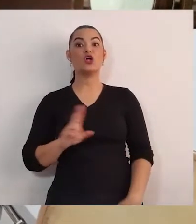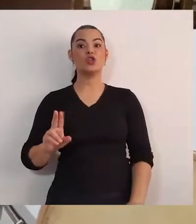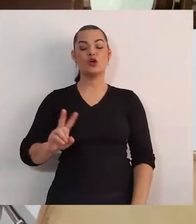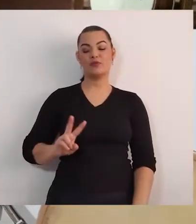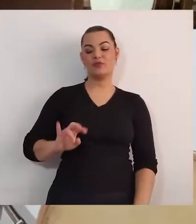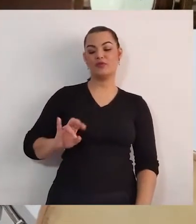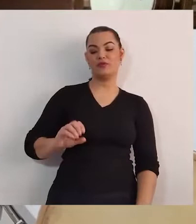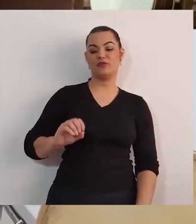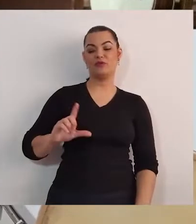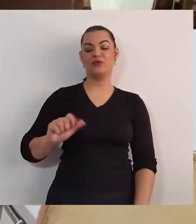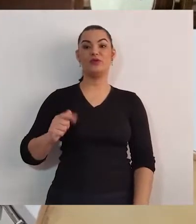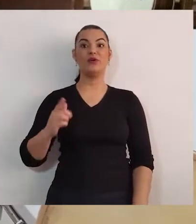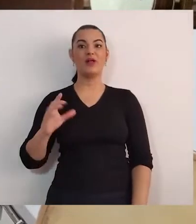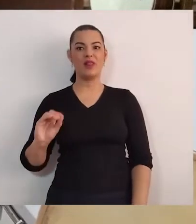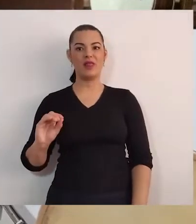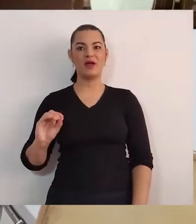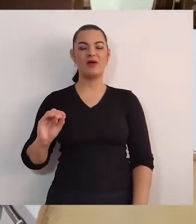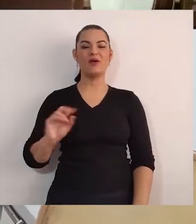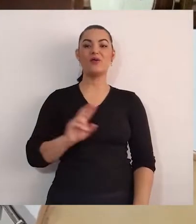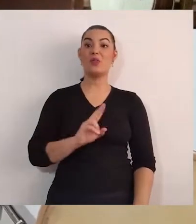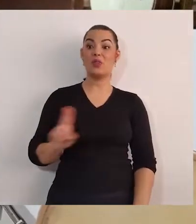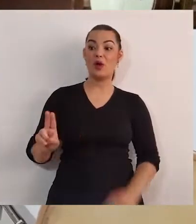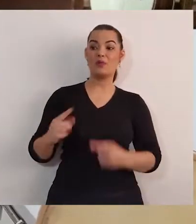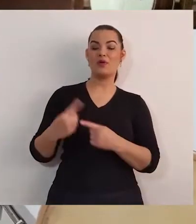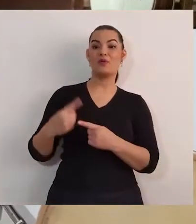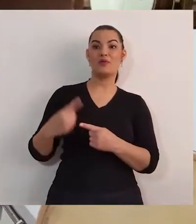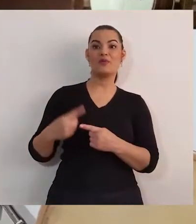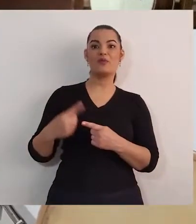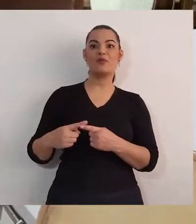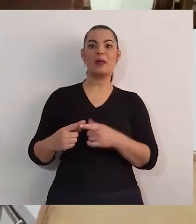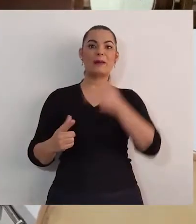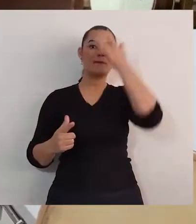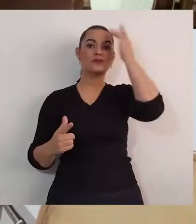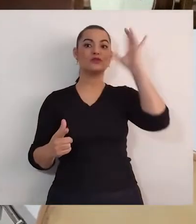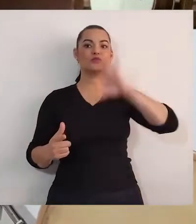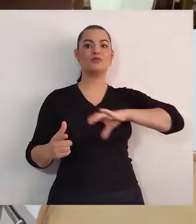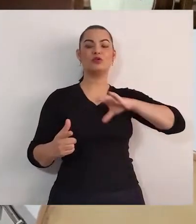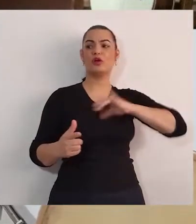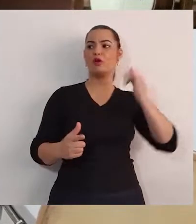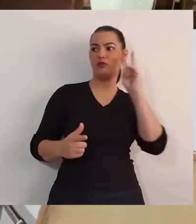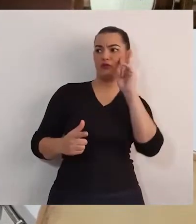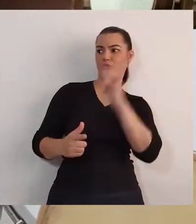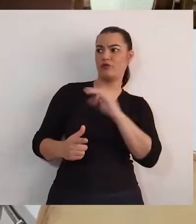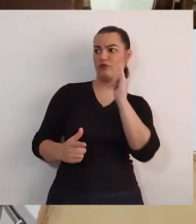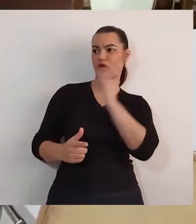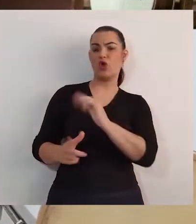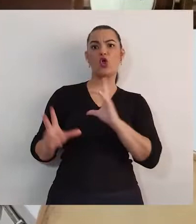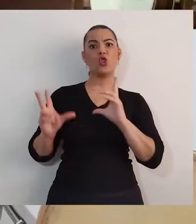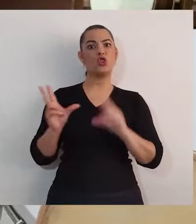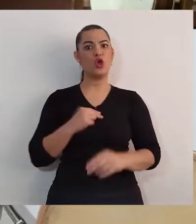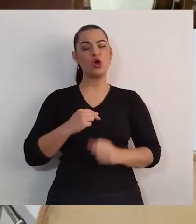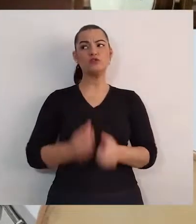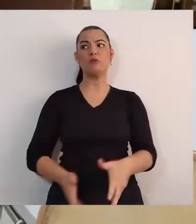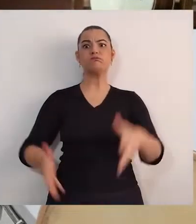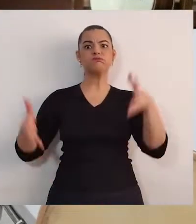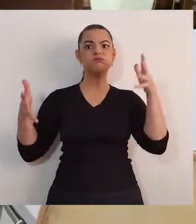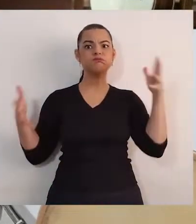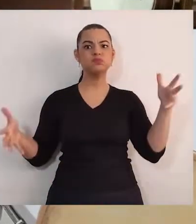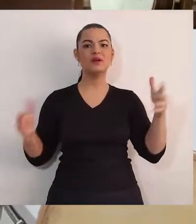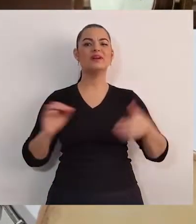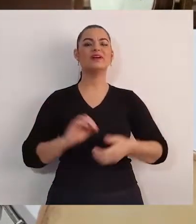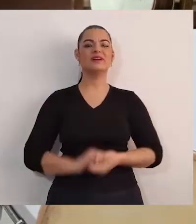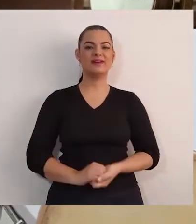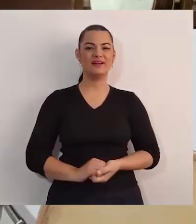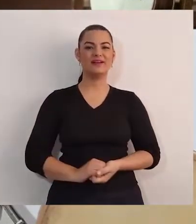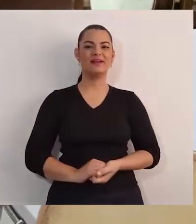Que baita violão! Enquanto o violão tem 6 cordas, a viola tem 10. Mas, na